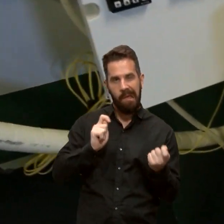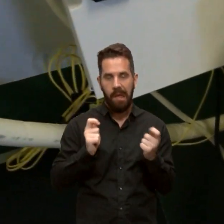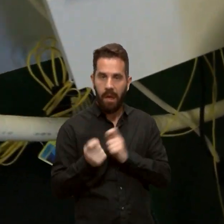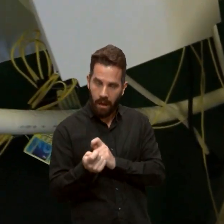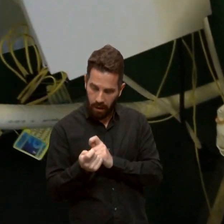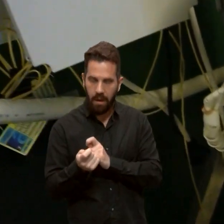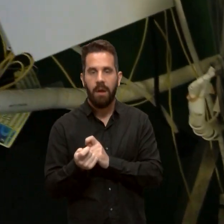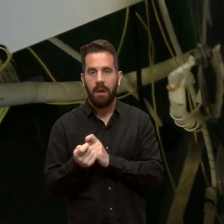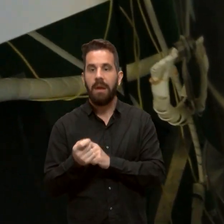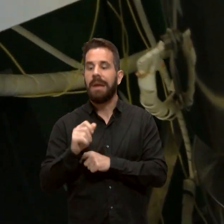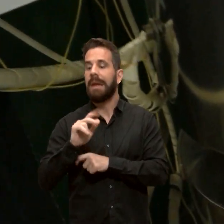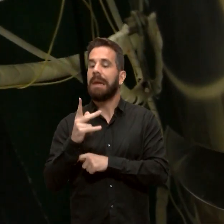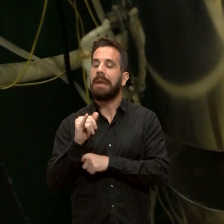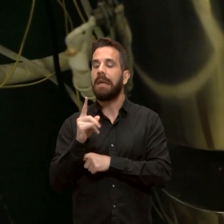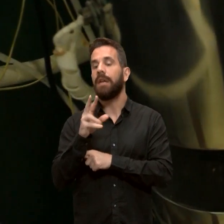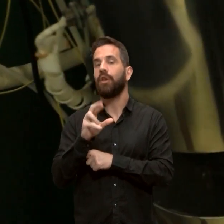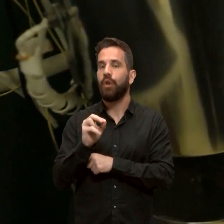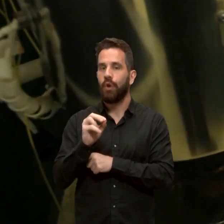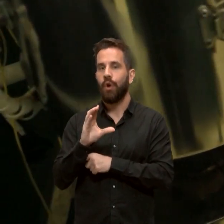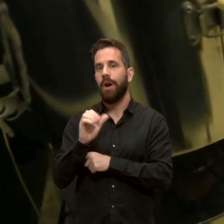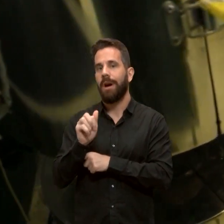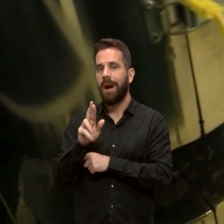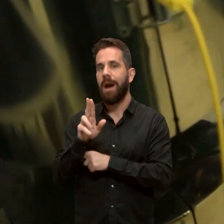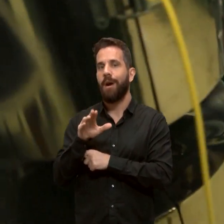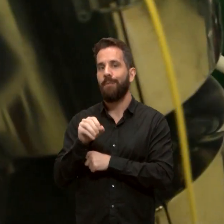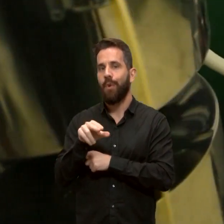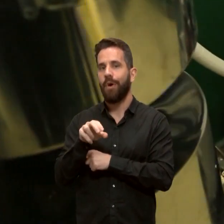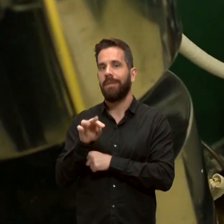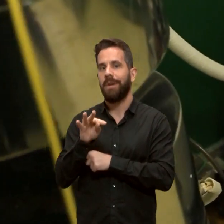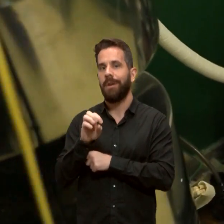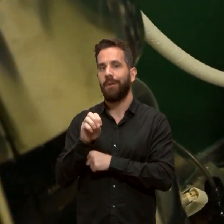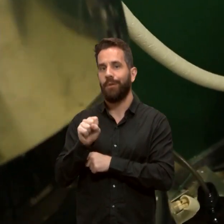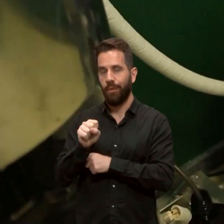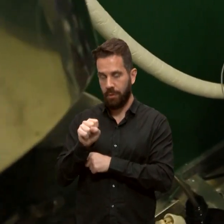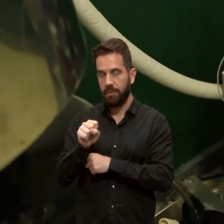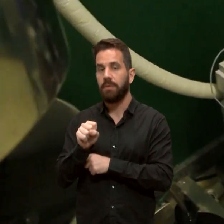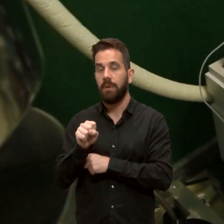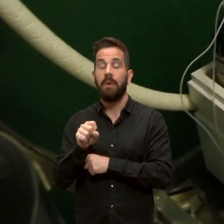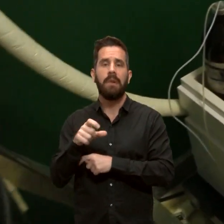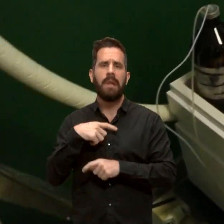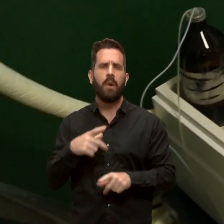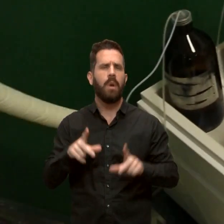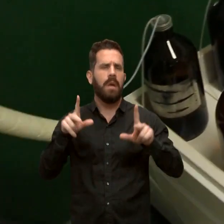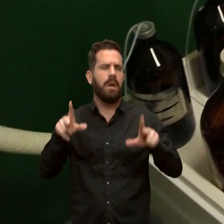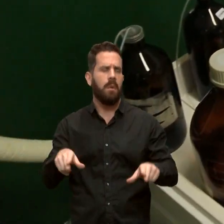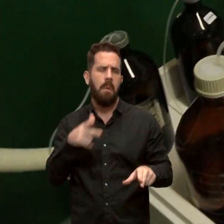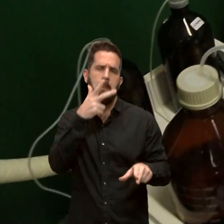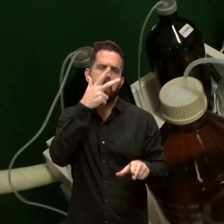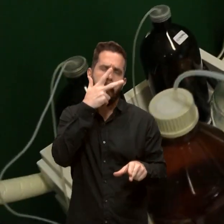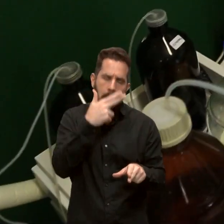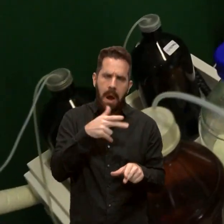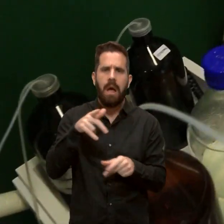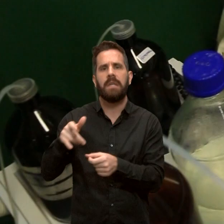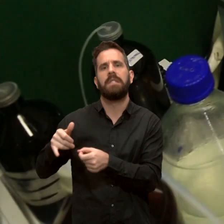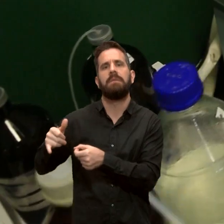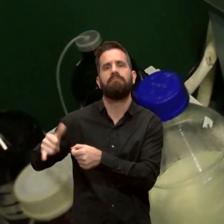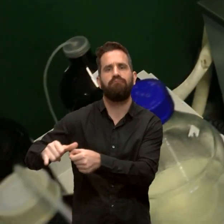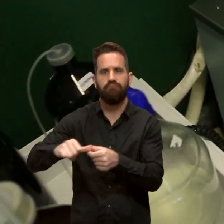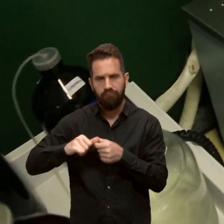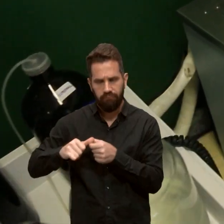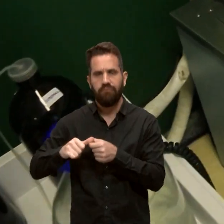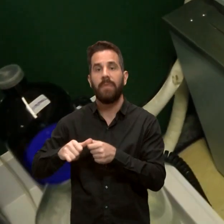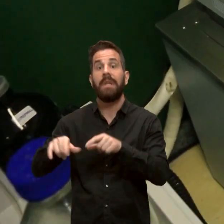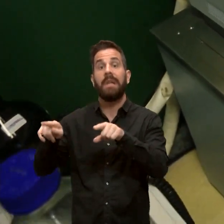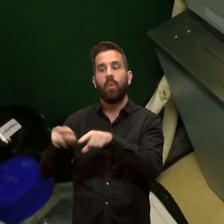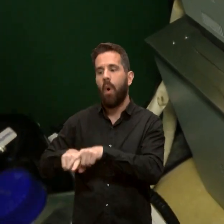uma blenda, uma mistura tal qual a que a gente tem lá, ou similar àquela que a gente tem no caso do petróleo de fontes fósseis.